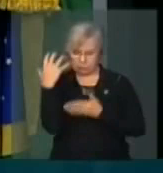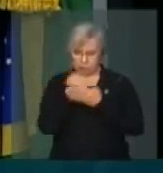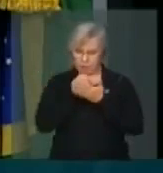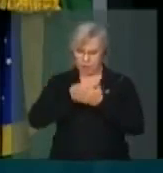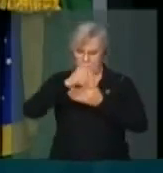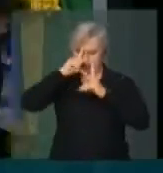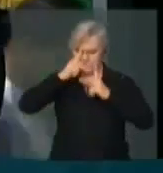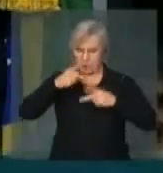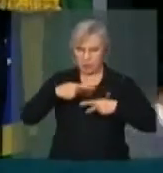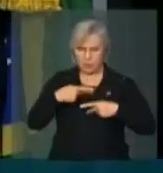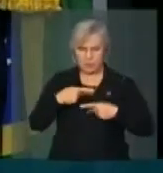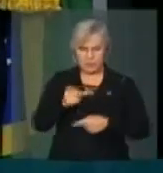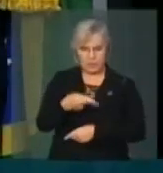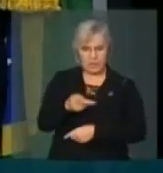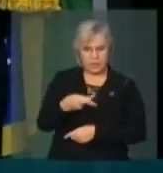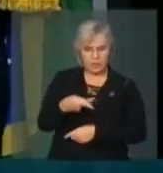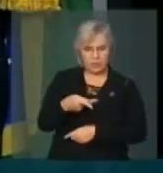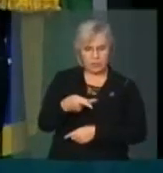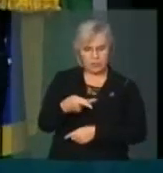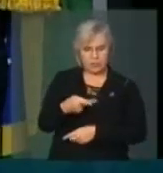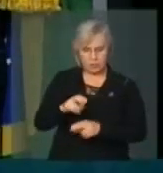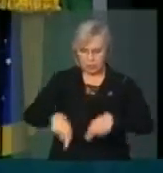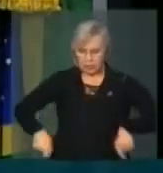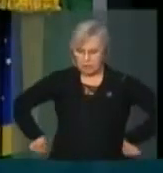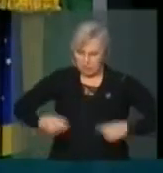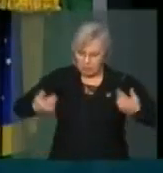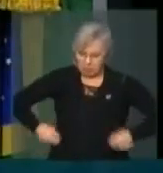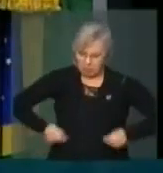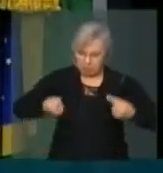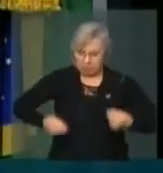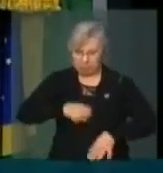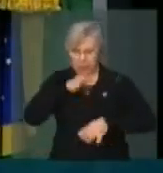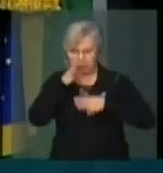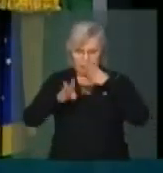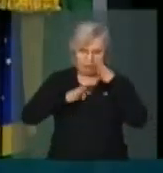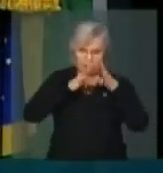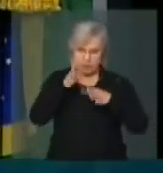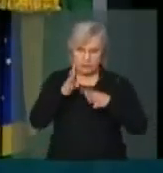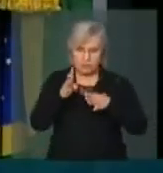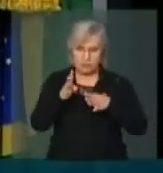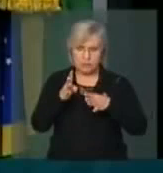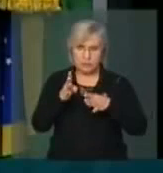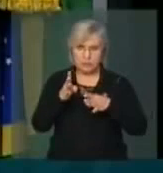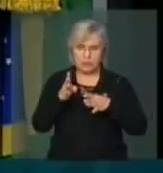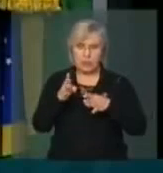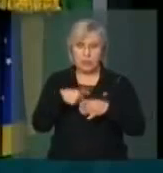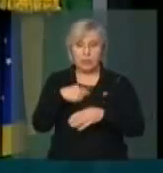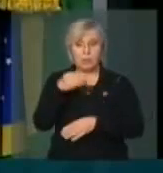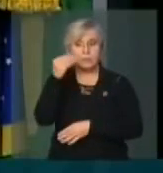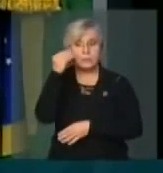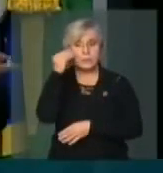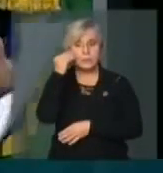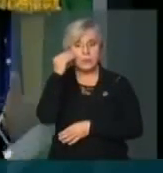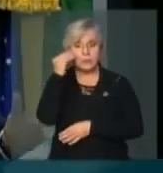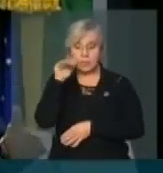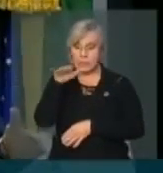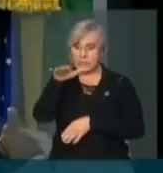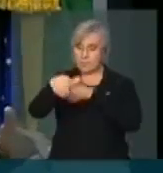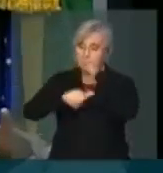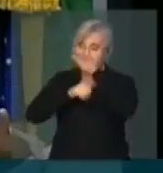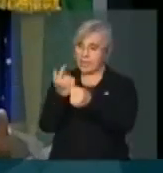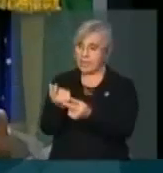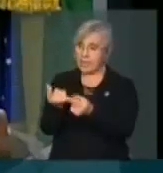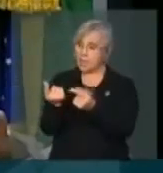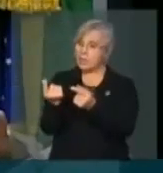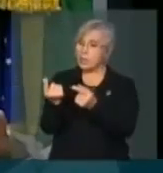com excesso de despesas, de gastos, de desperdícios e de corrupção, você tentar aumentar